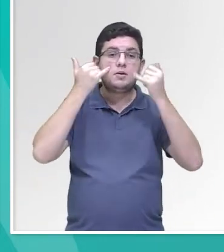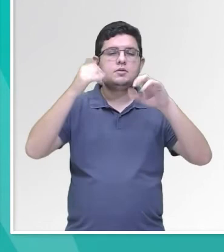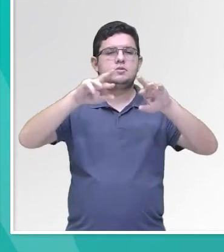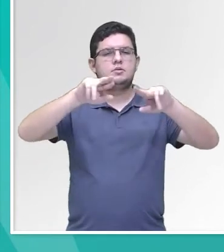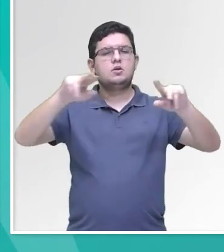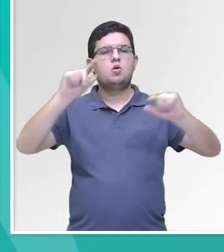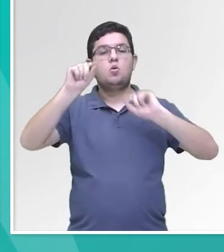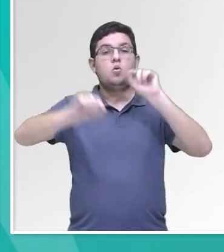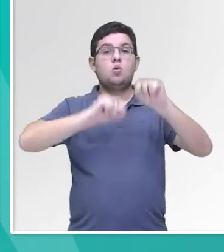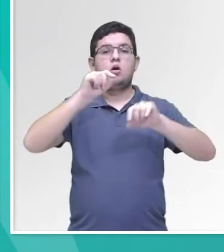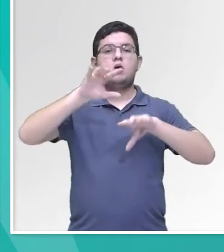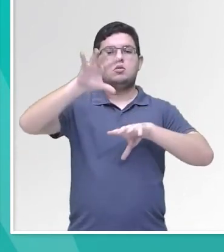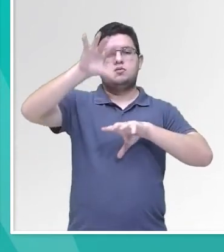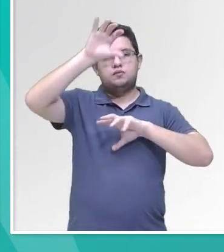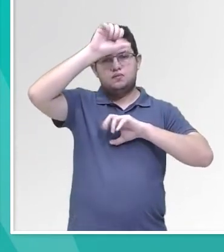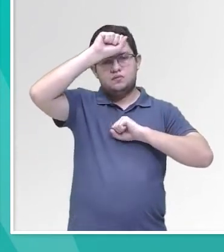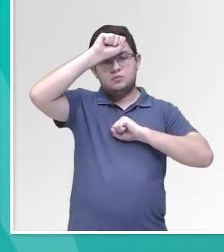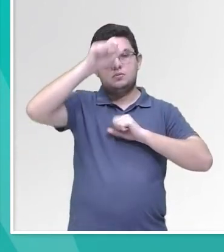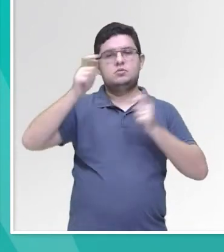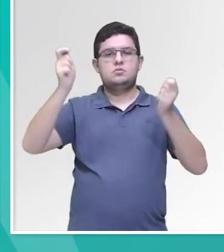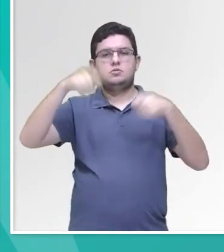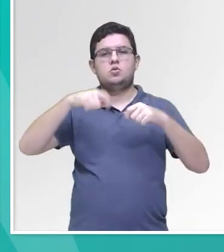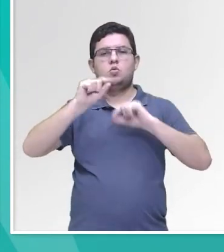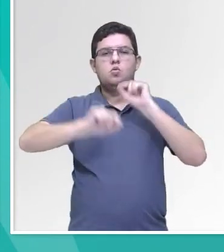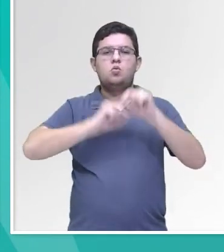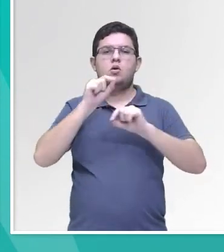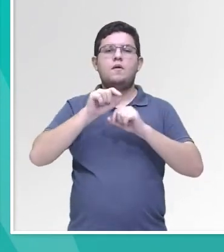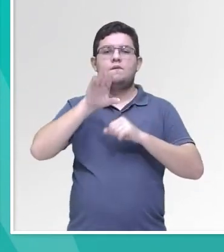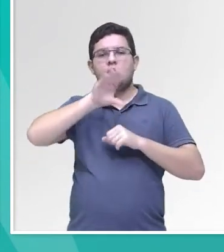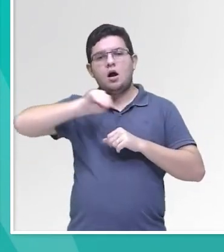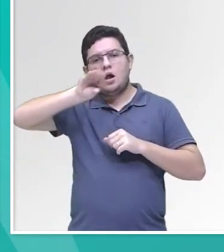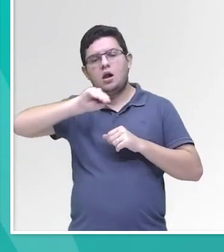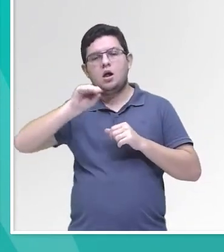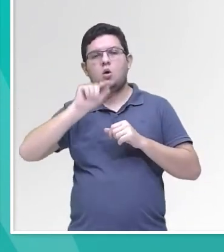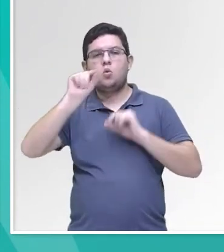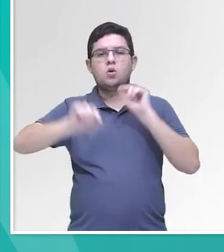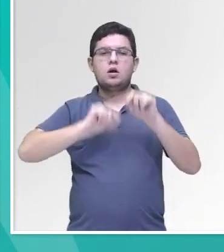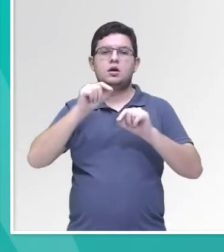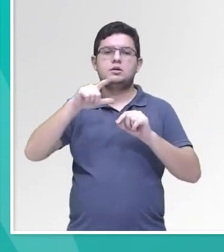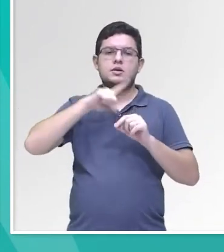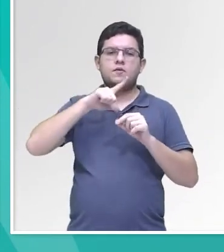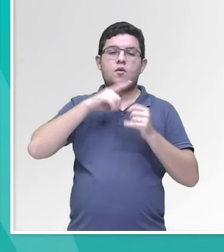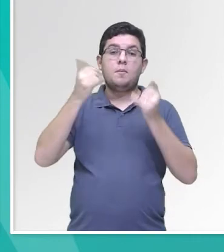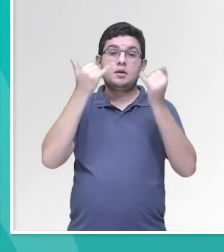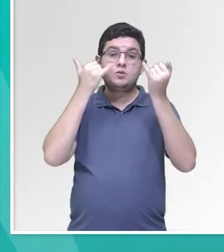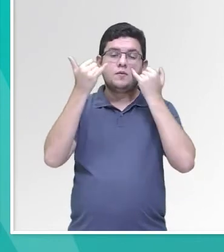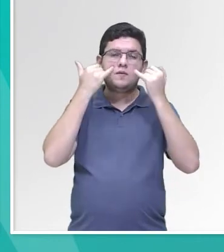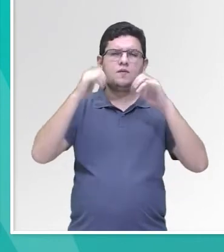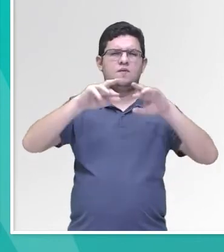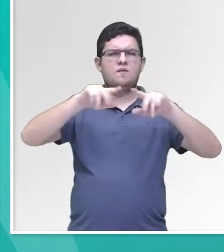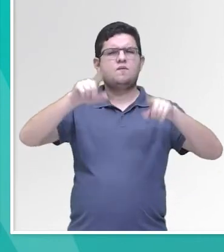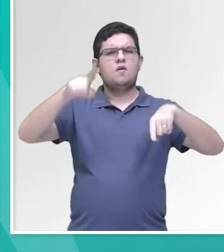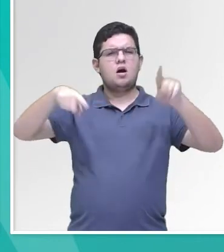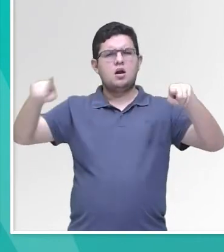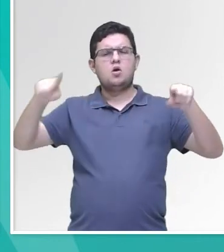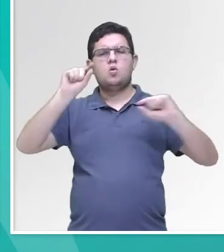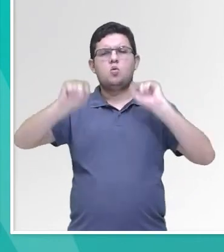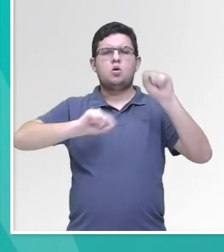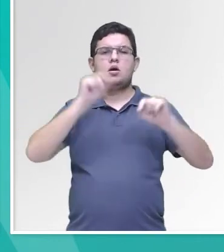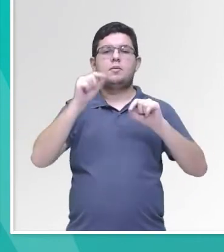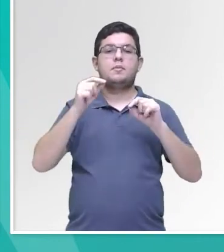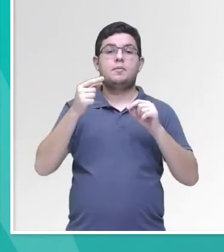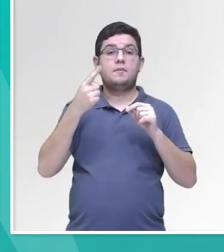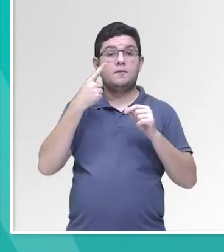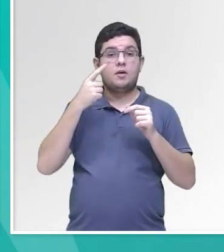saber falar e ter informações sobre temas os mais variados possíveis para poder construir